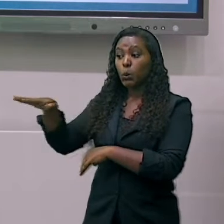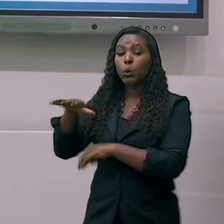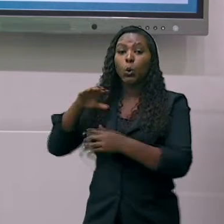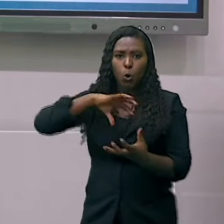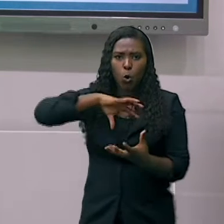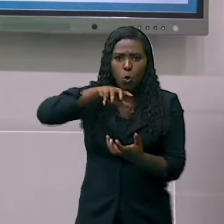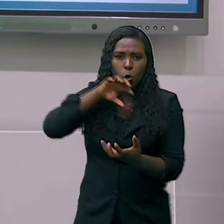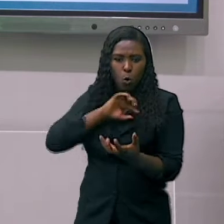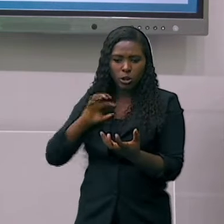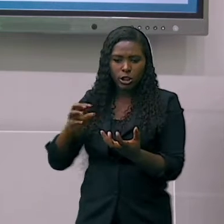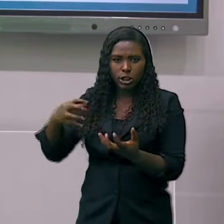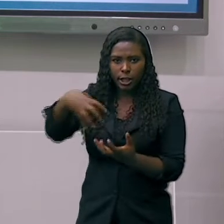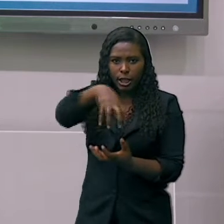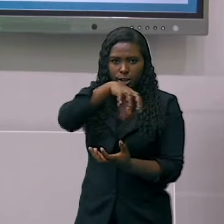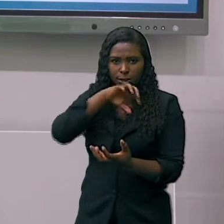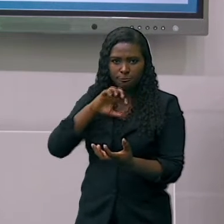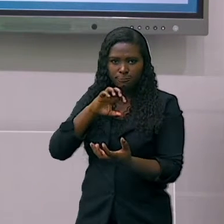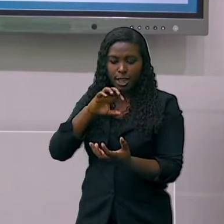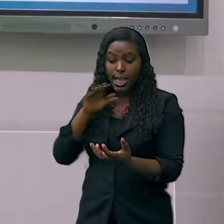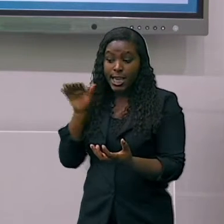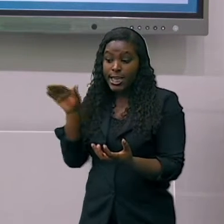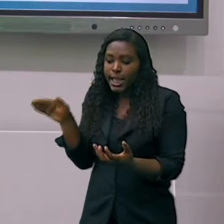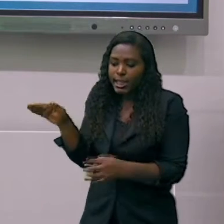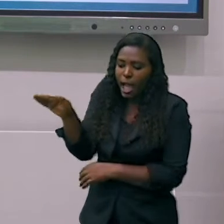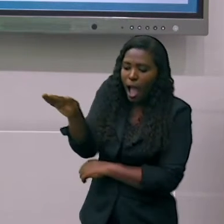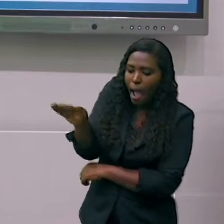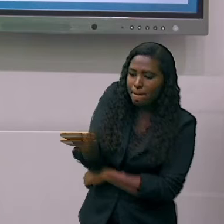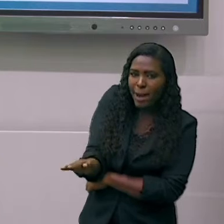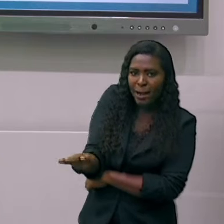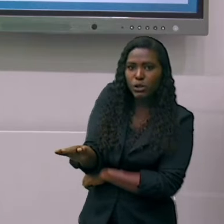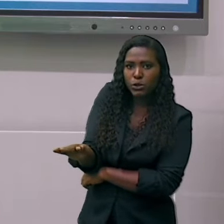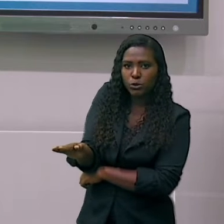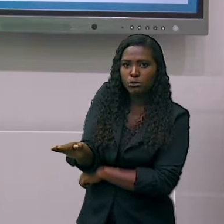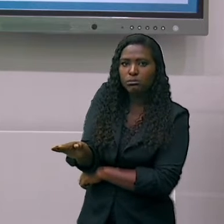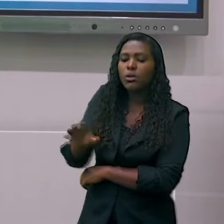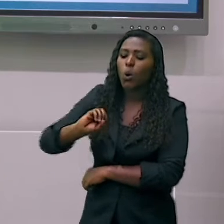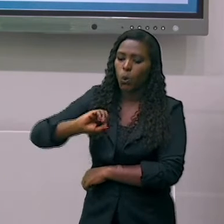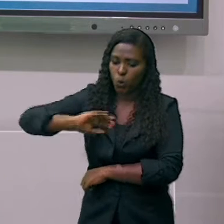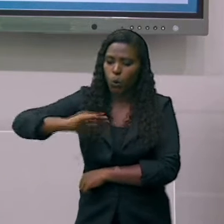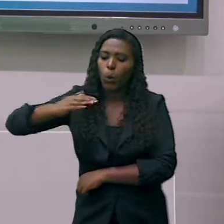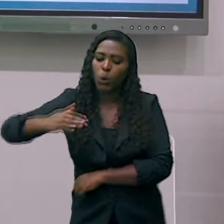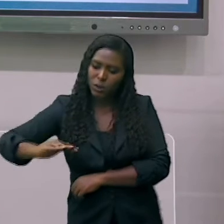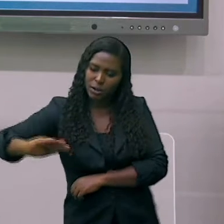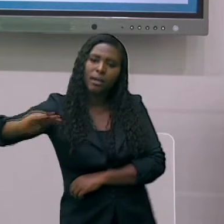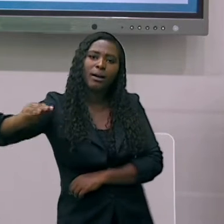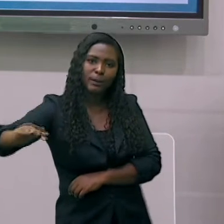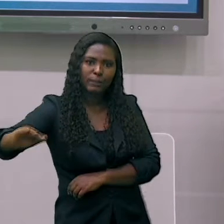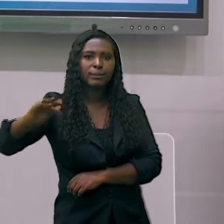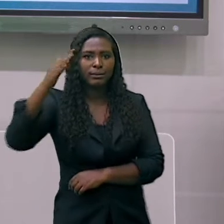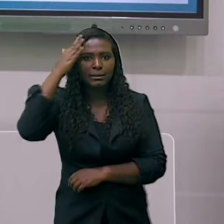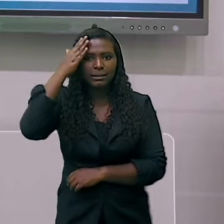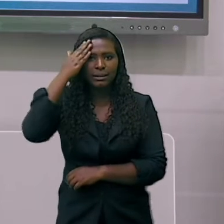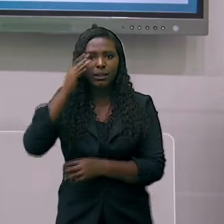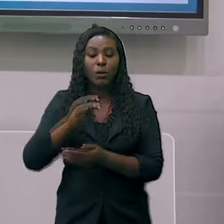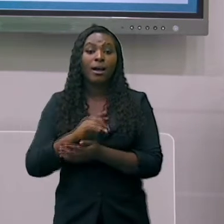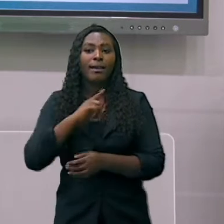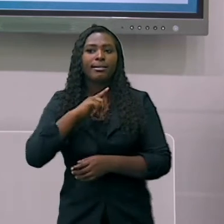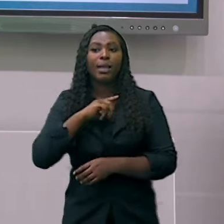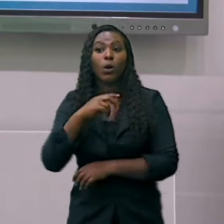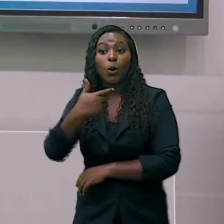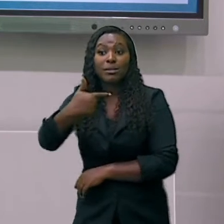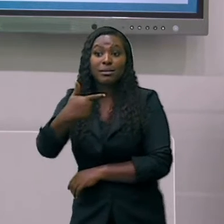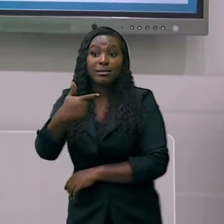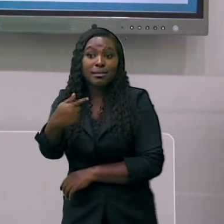continentais. Eles ocupam cerca de 71% da superfície do planeta